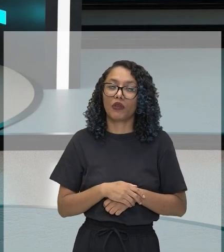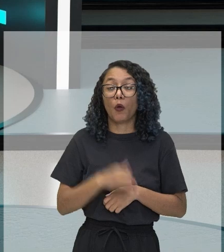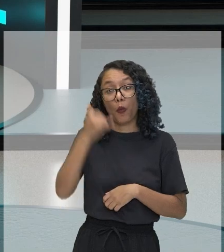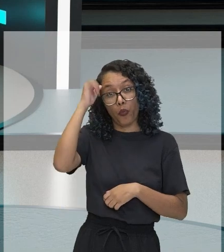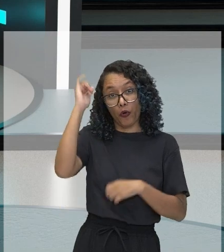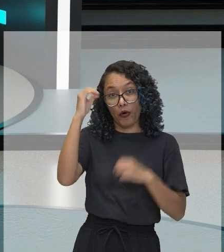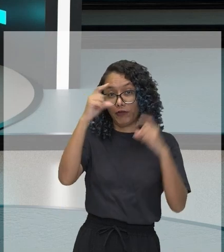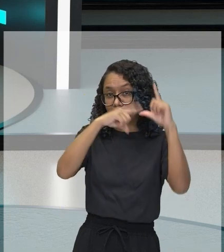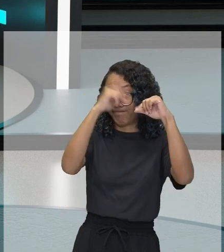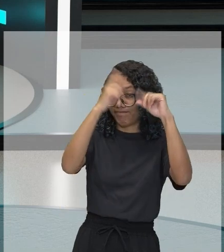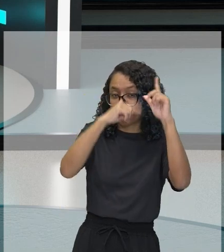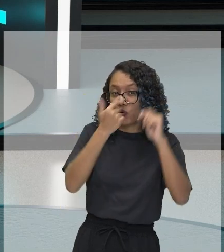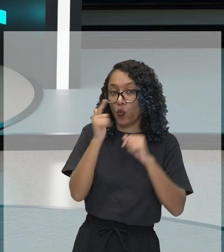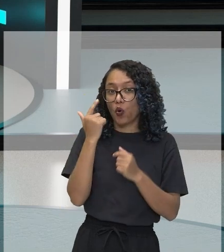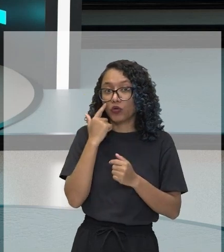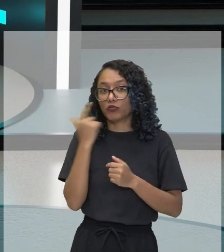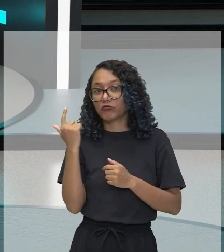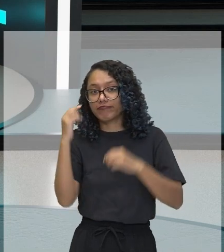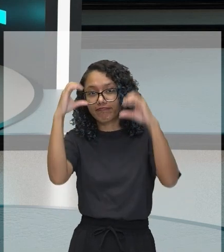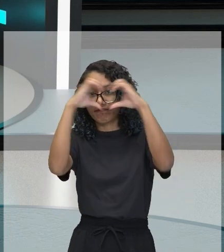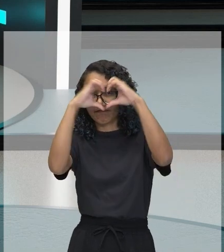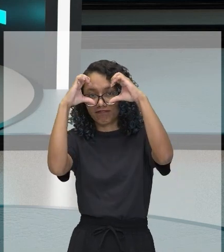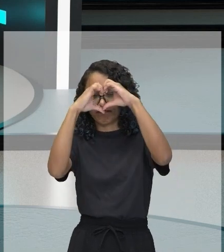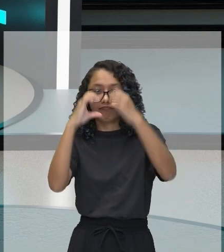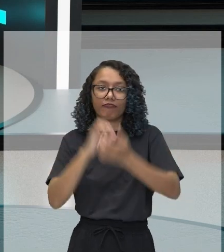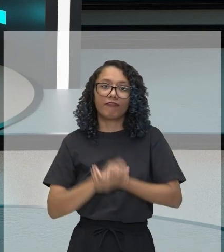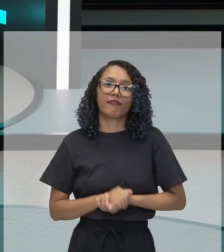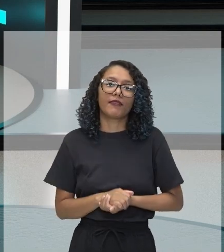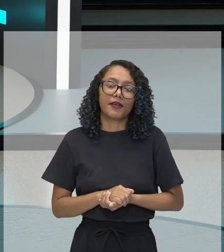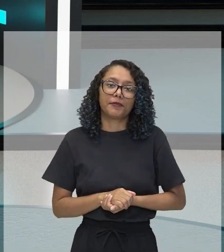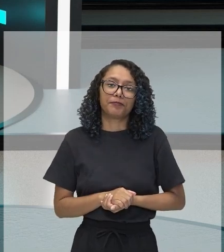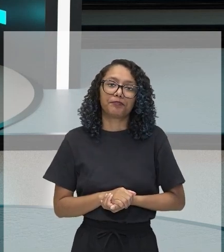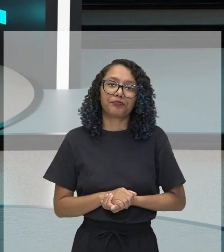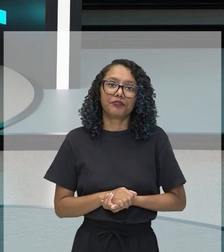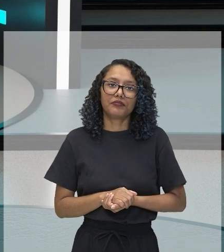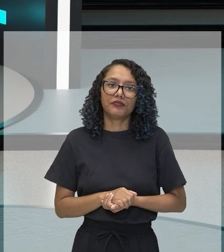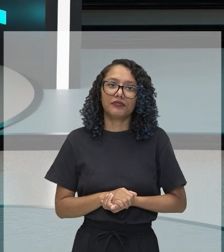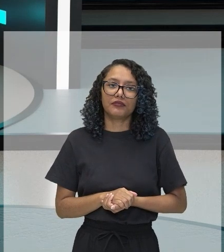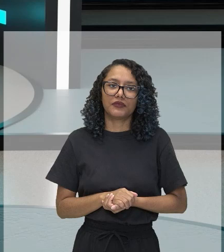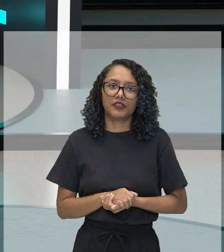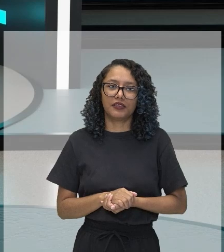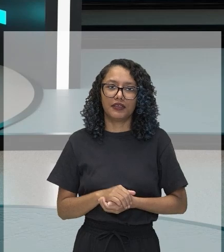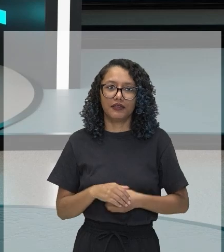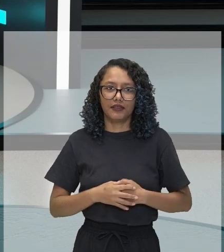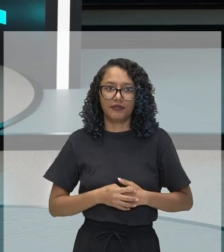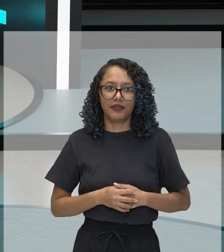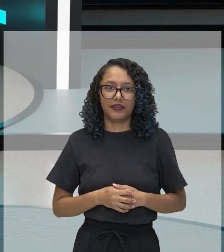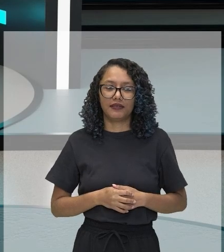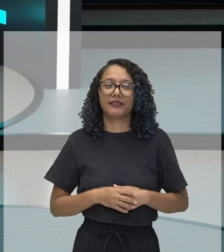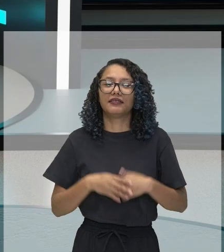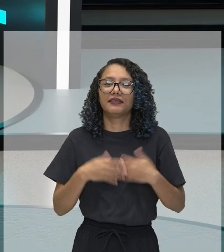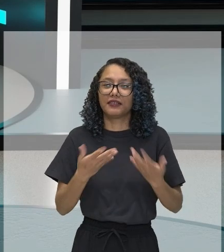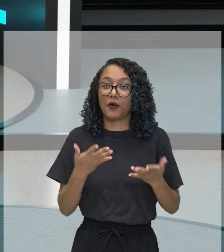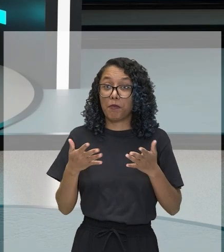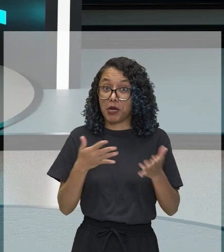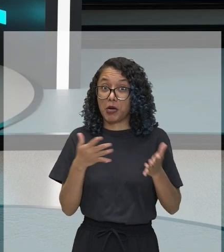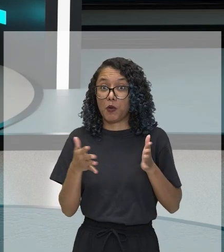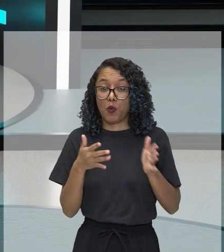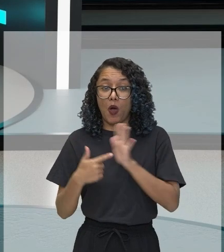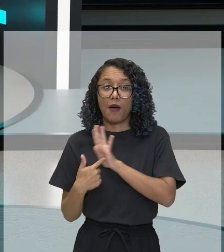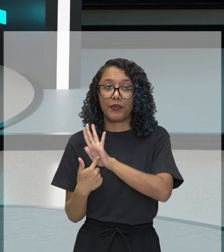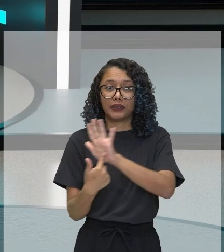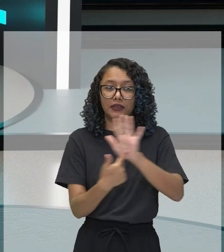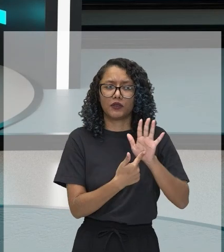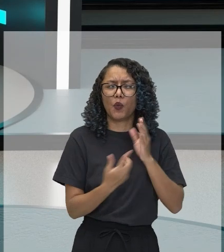caprichoso, a estrela, aqui o garantido com a estrela vermelha. Então, durante a apresentação, as apresentações são